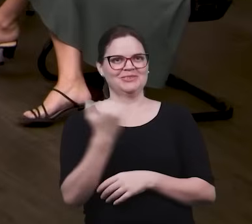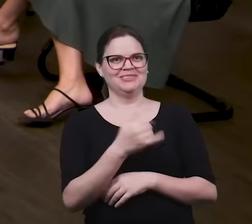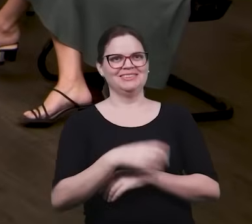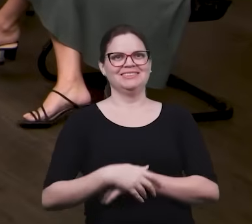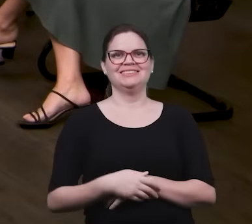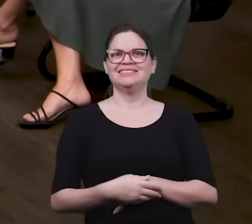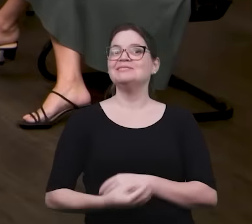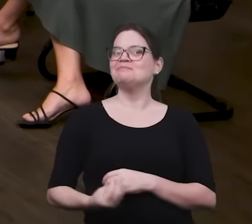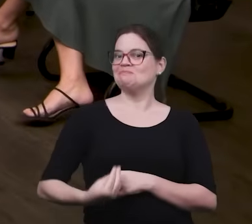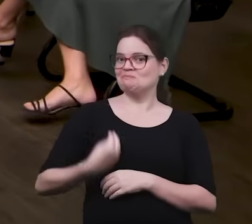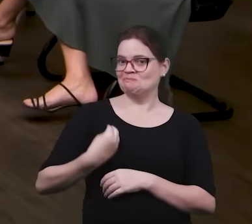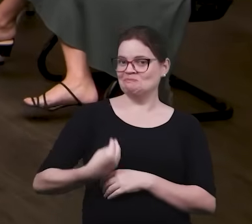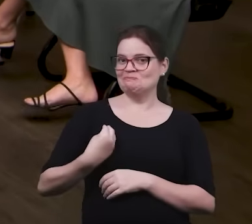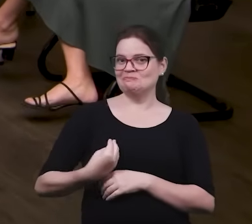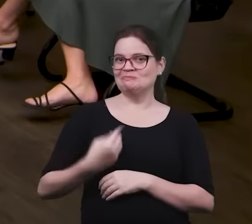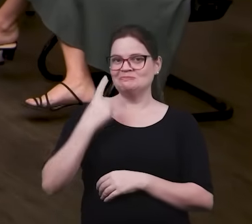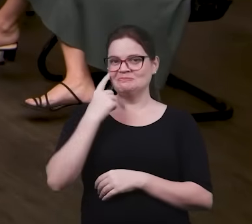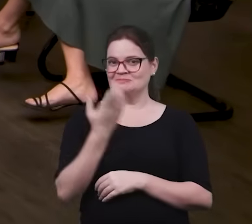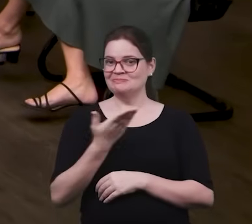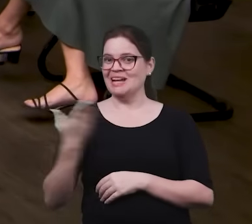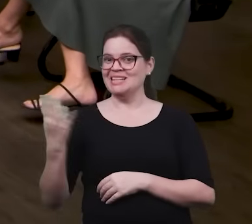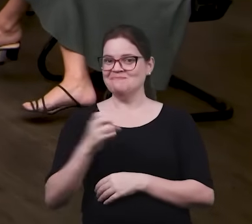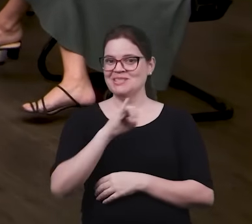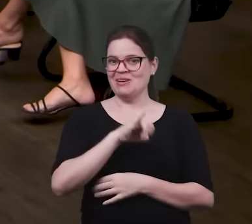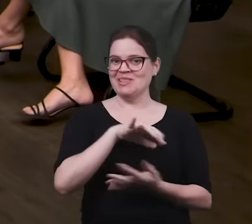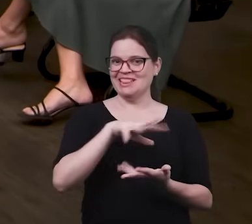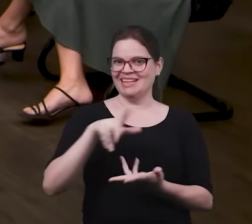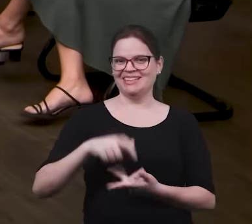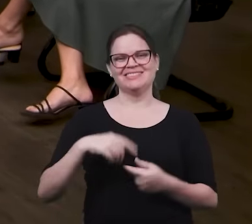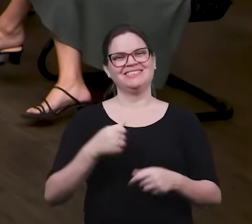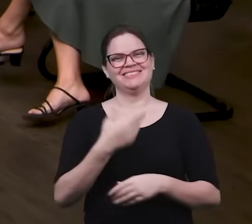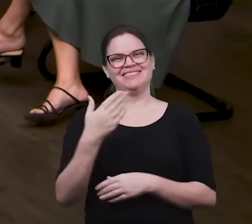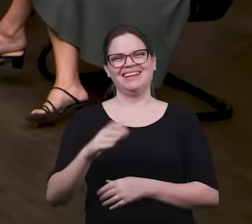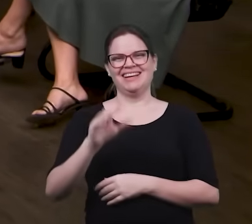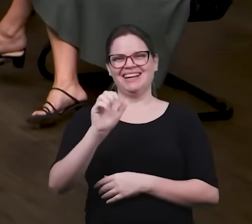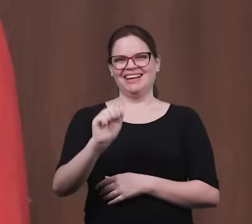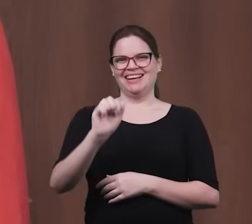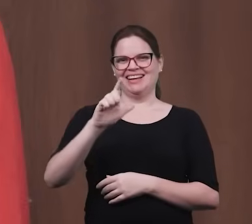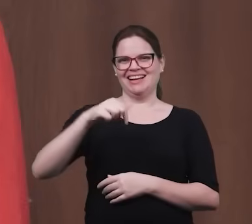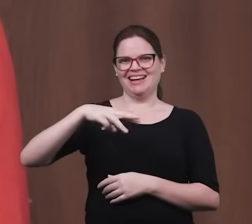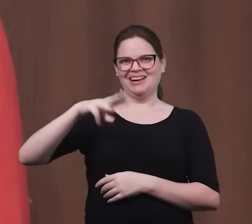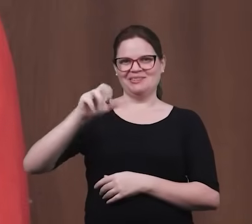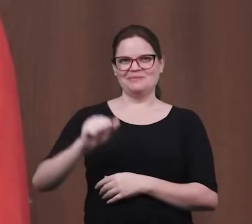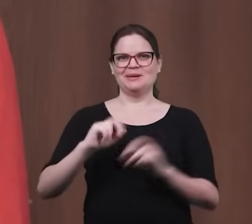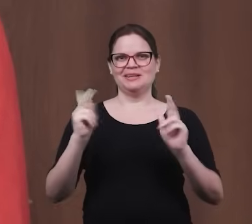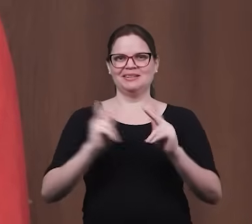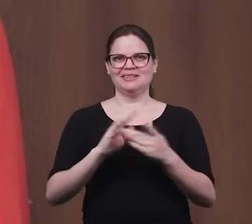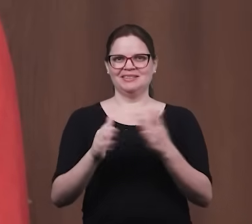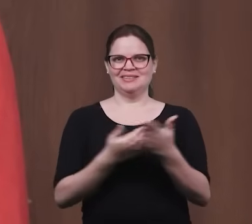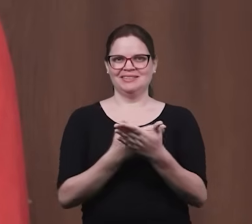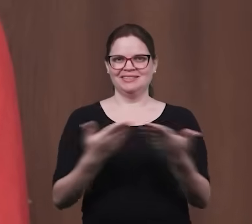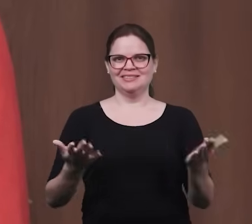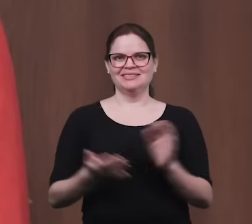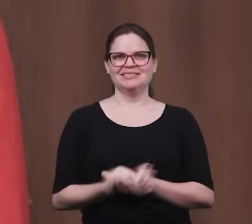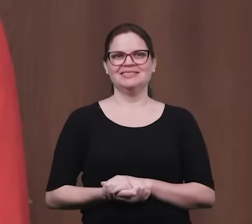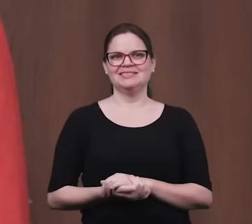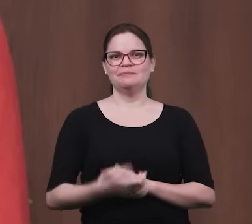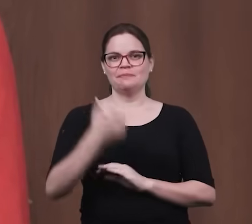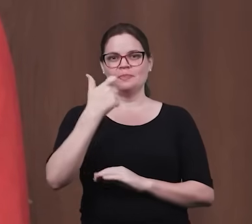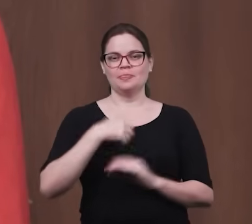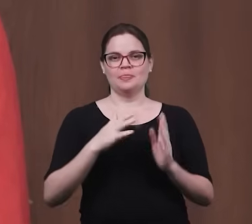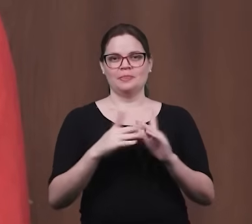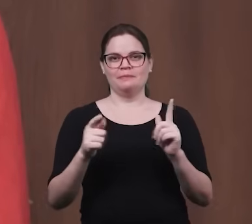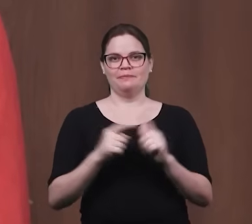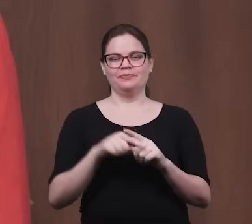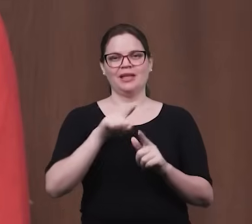falar. Participação internacional do programa hoje. Alma, fica à vontade. A paz do Senhor Jesus a todos. Meu nome é Alma Scritzi, eu sou